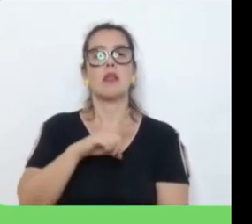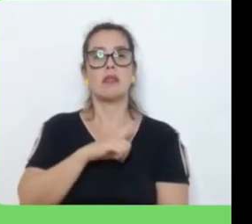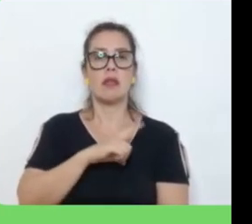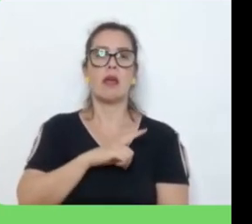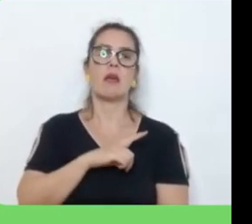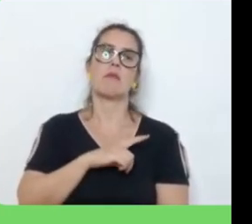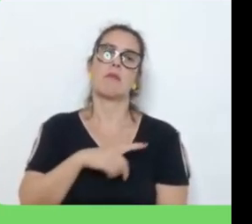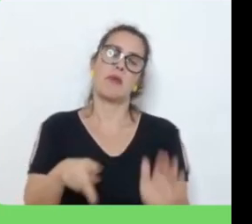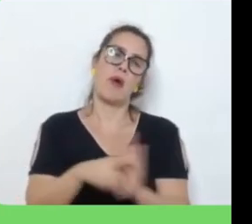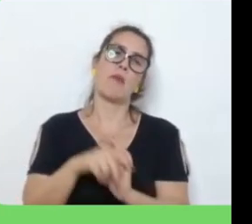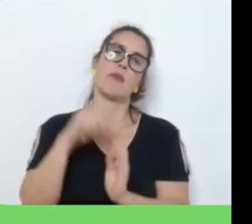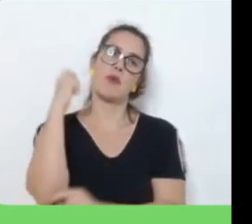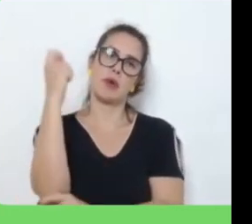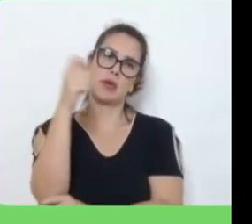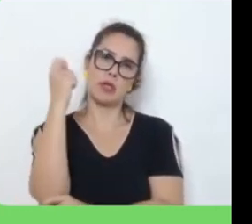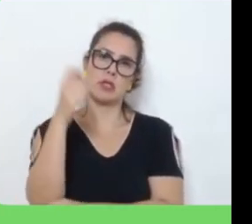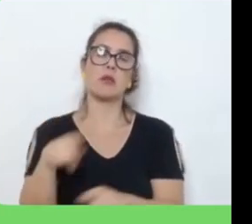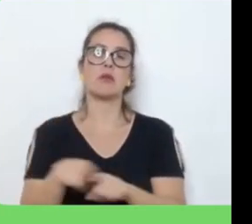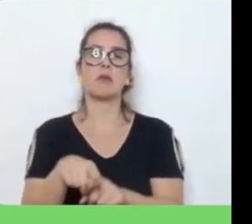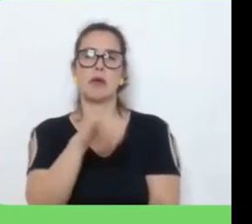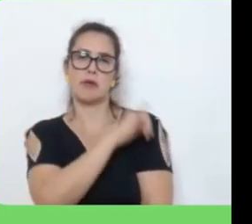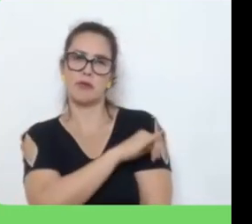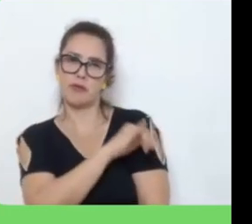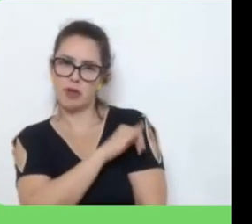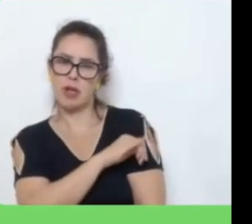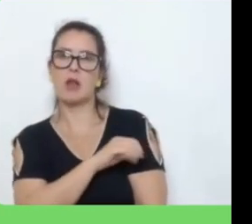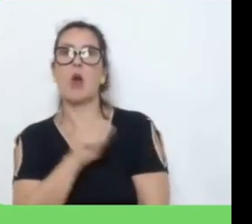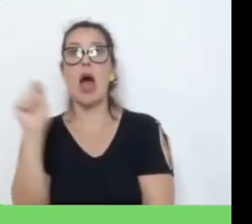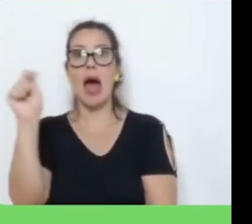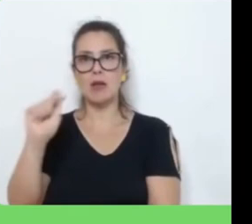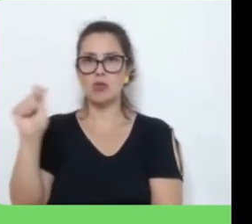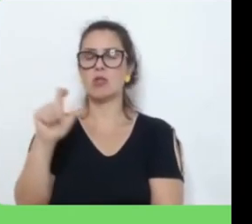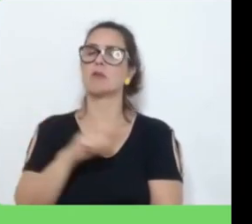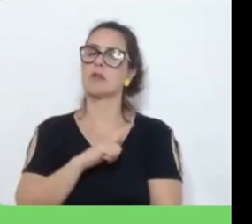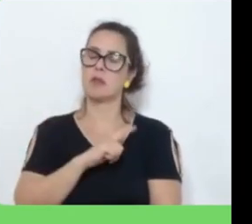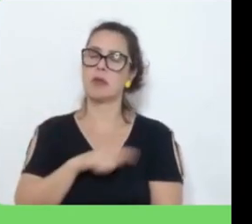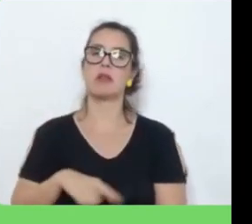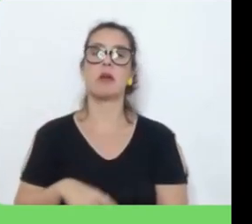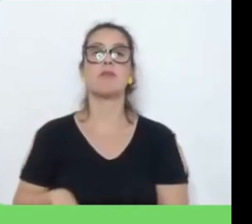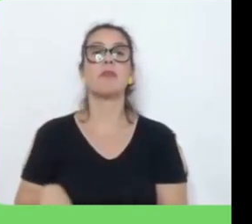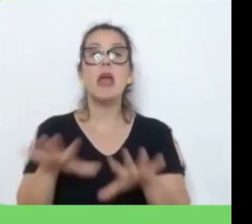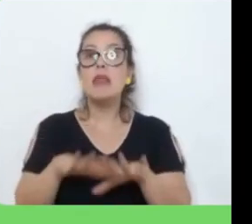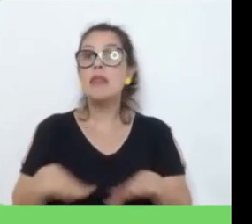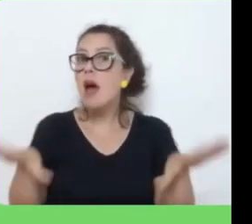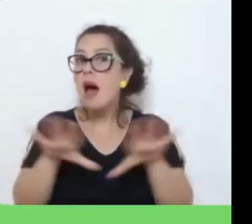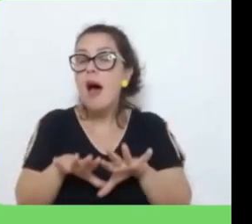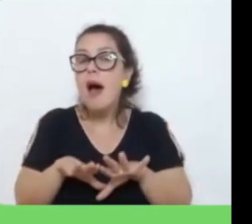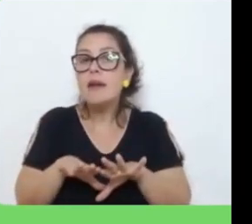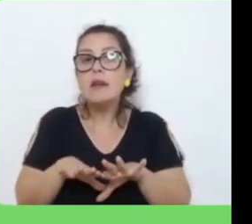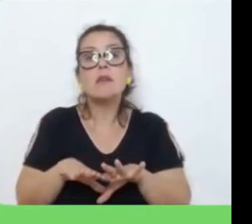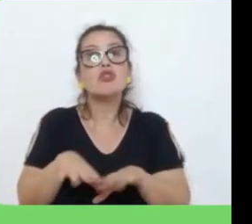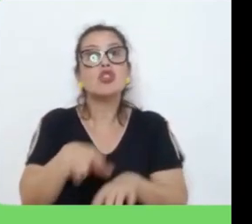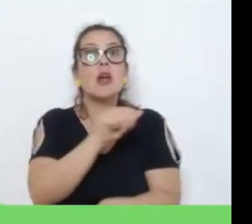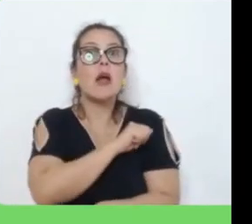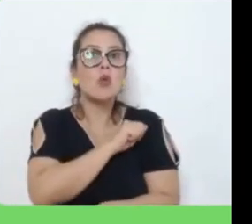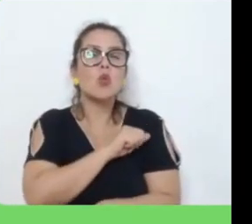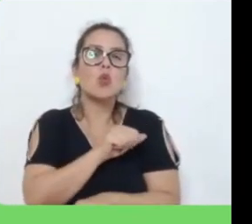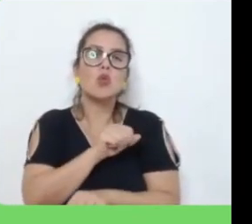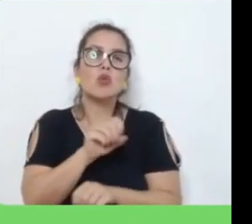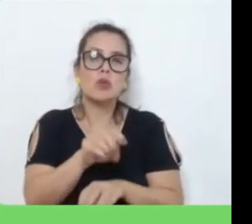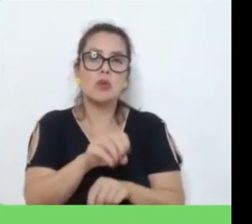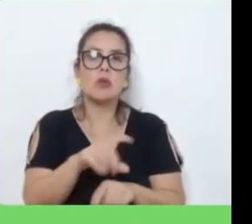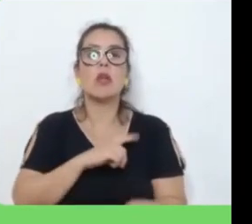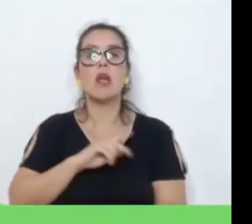Sul tem a ring que é do Rio de Janeiro aí dentro do da do universo estudantil surgiu agora uma iniciativa muito boa que é a